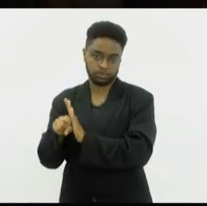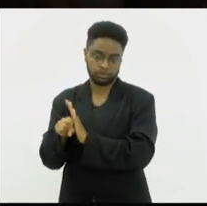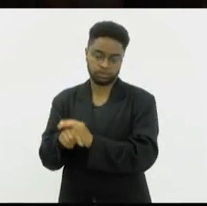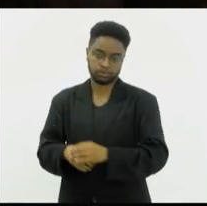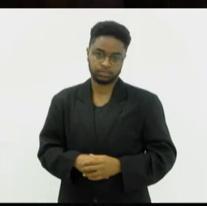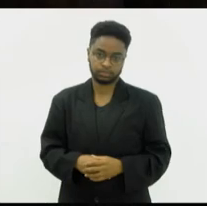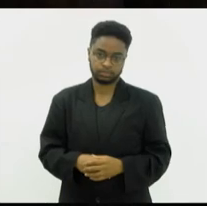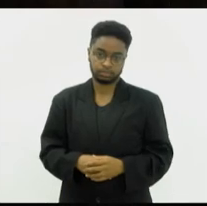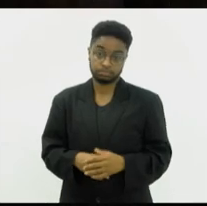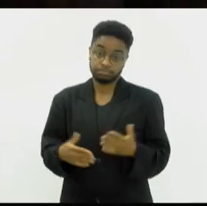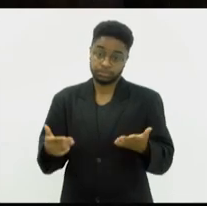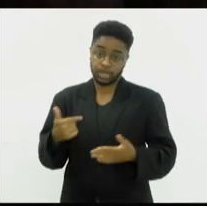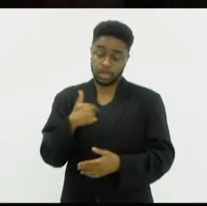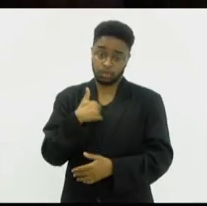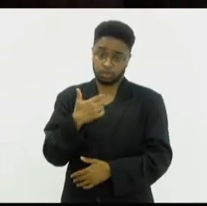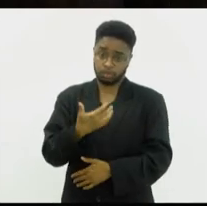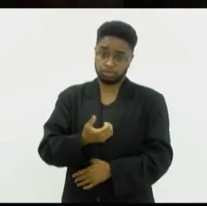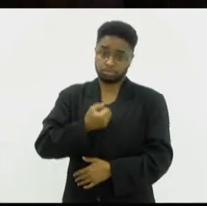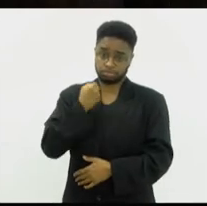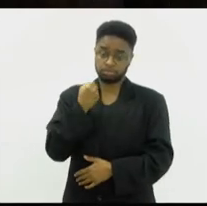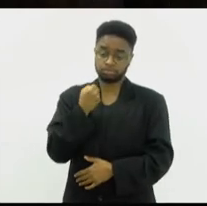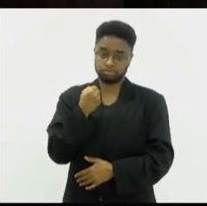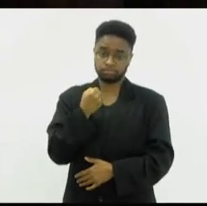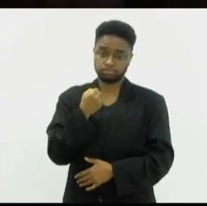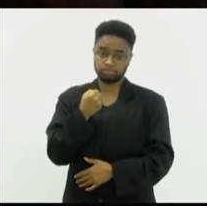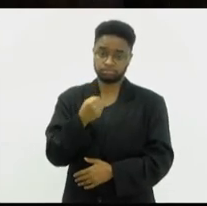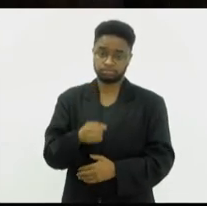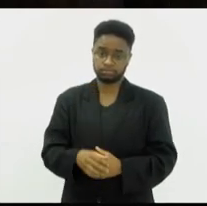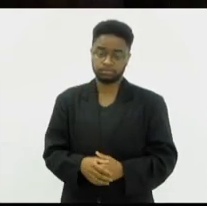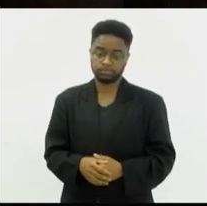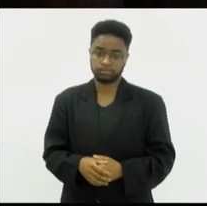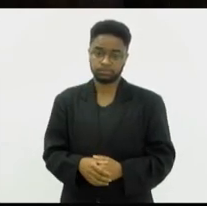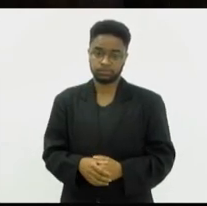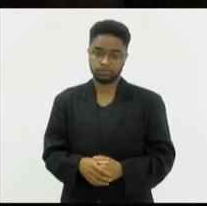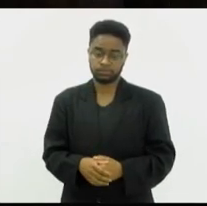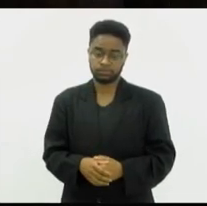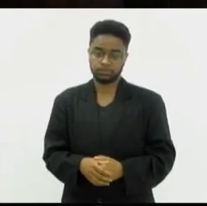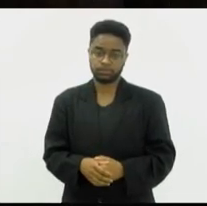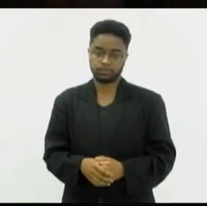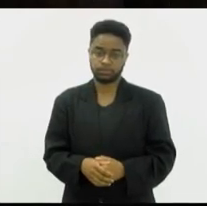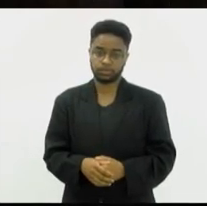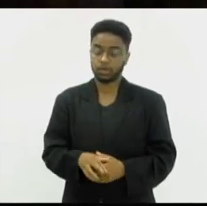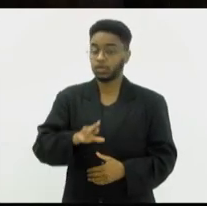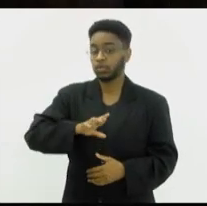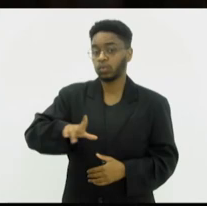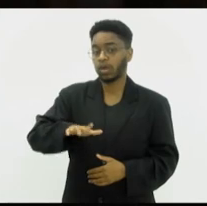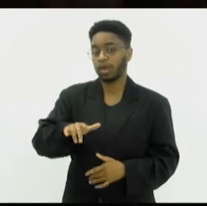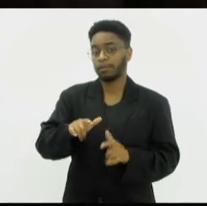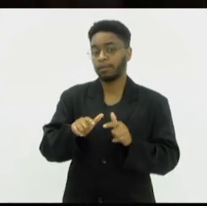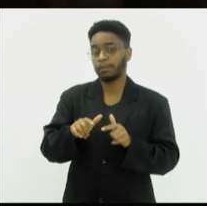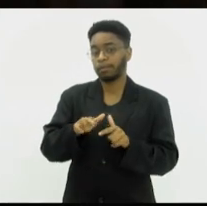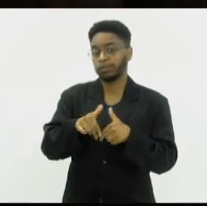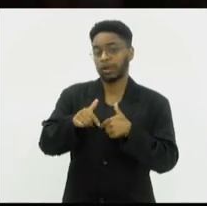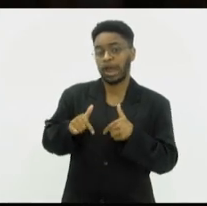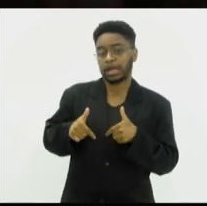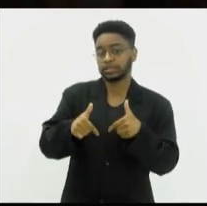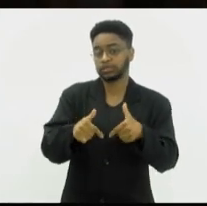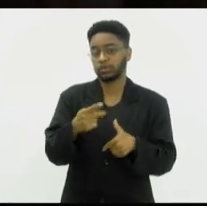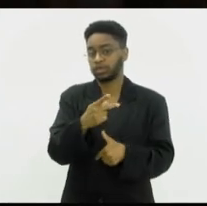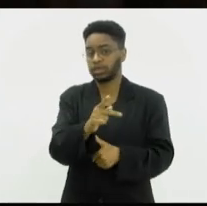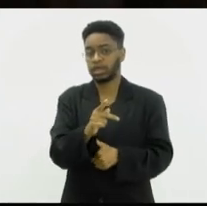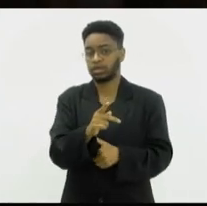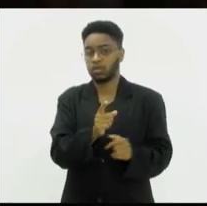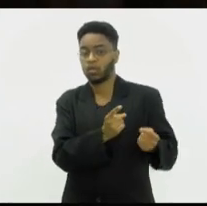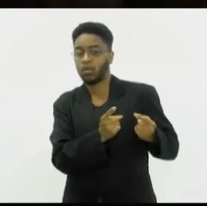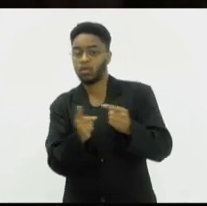Eu me surpreendi, não com a atitude agressiva do ministro das Comunicações para os